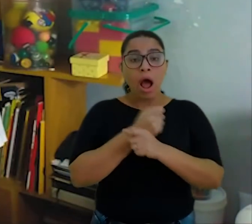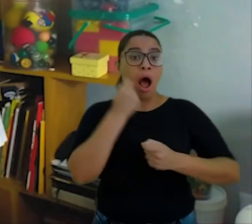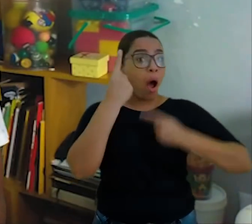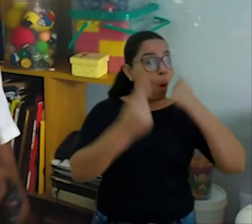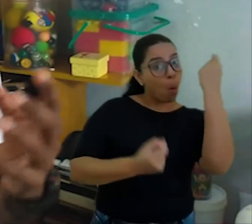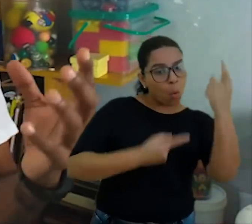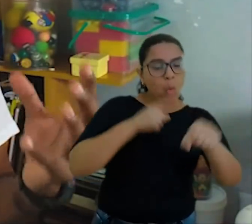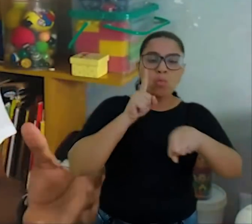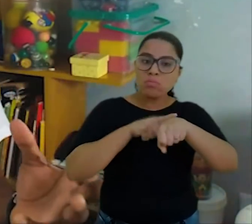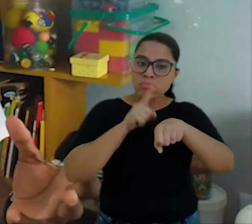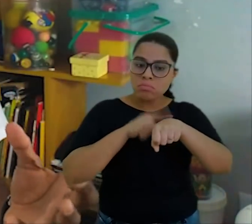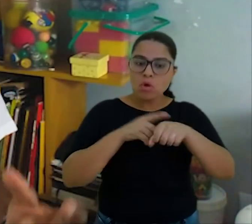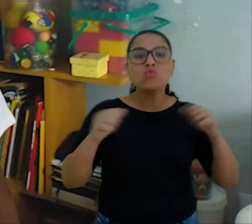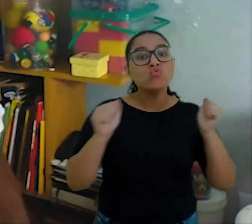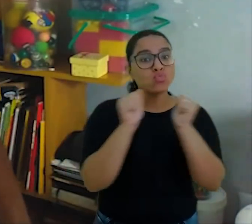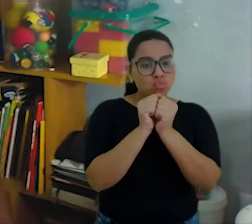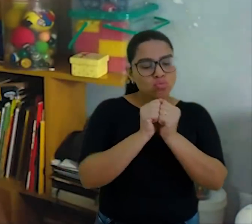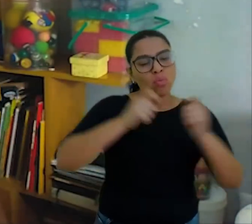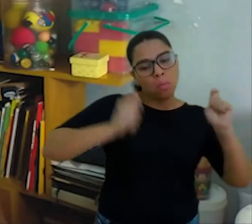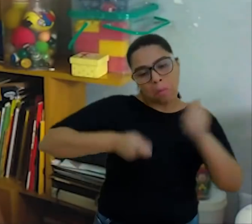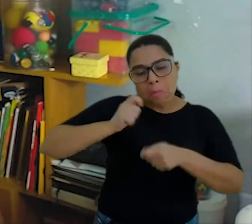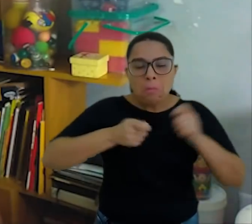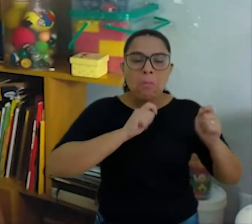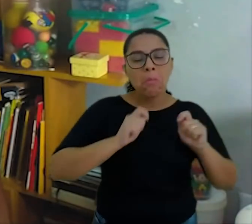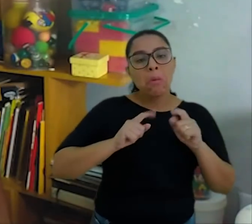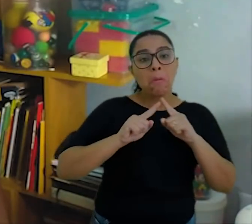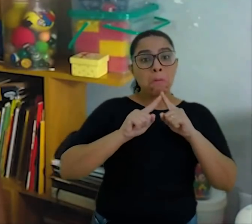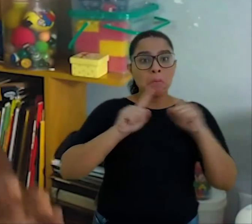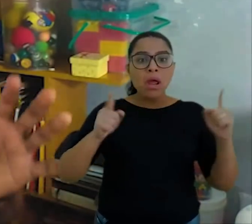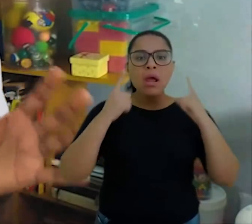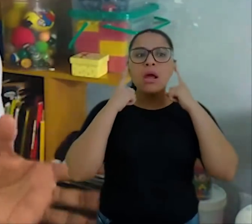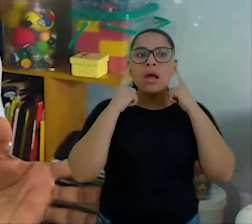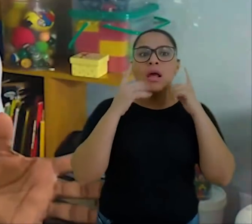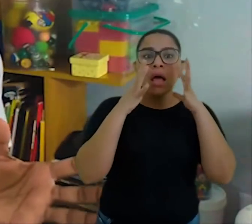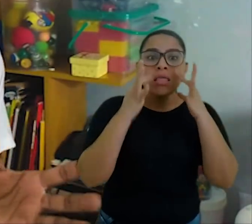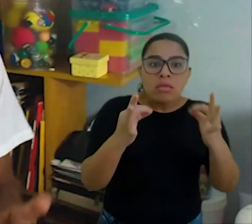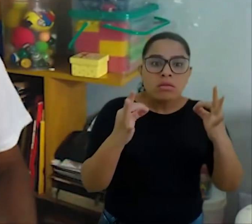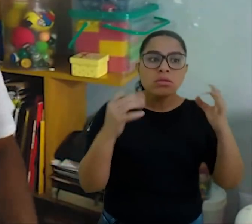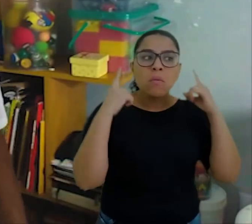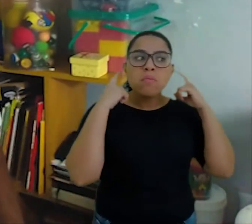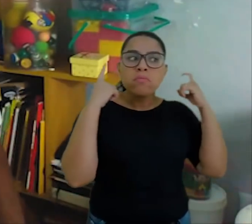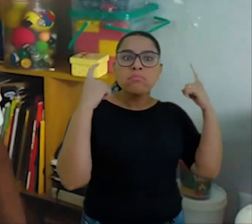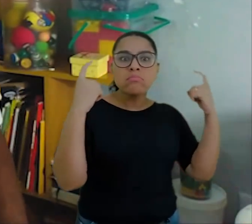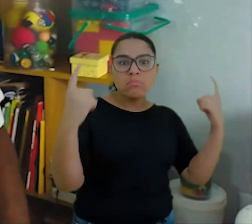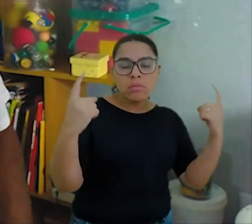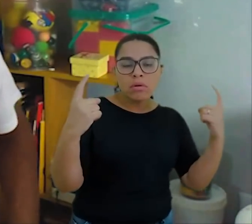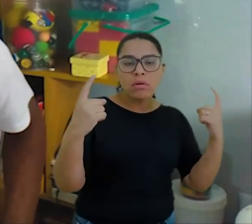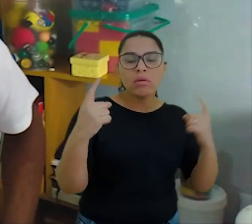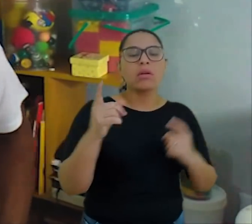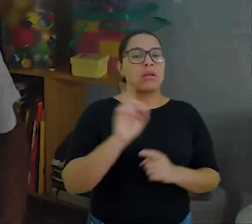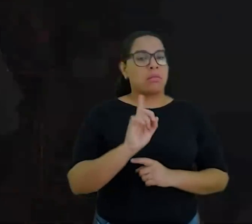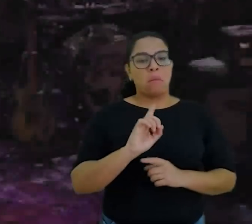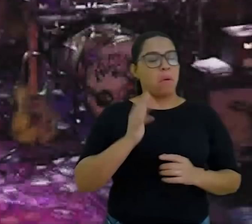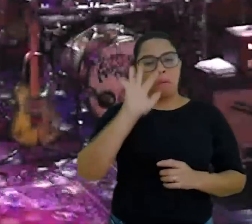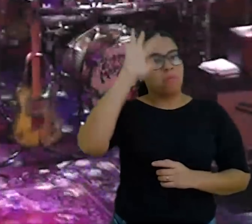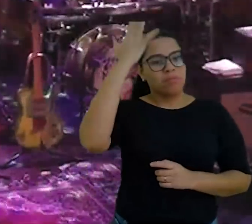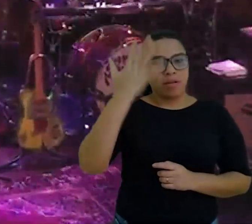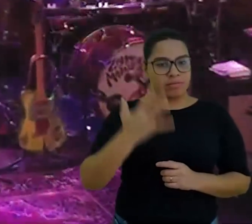mesmo tempo, mas em vários momentos. Preste atenção na execução e você vai perceber que não é isso que acontece.